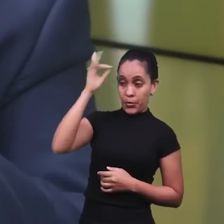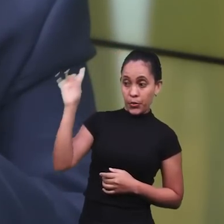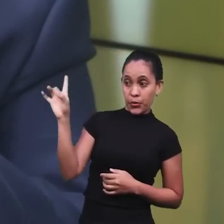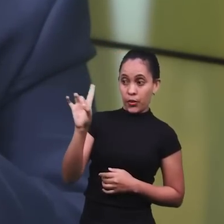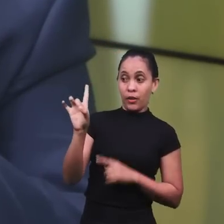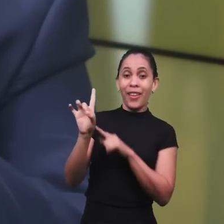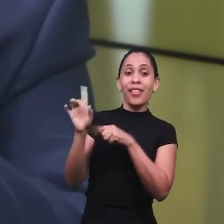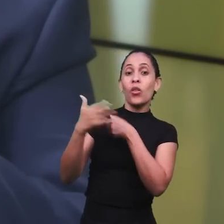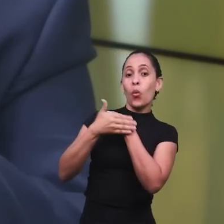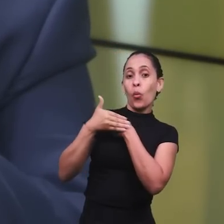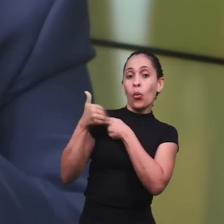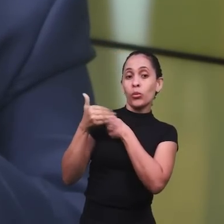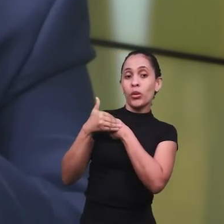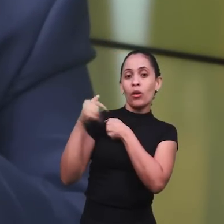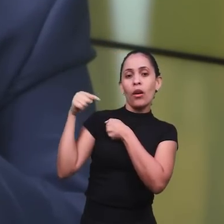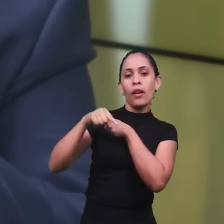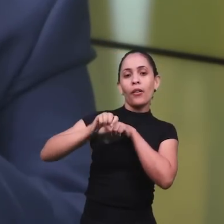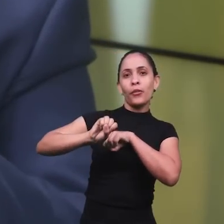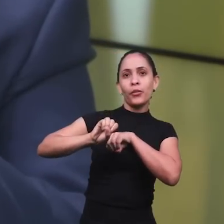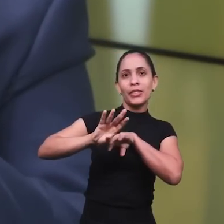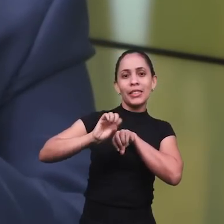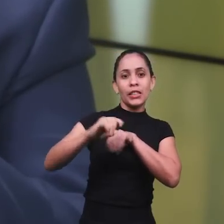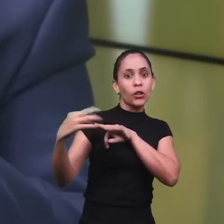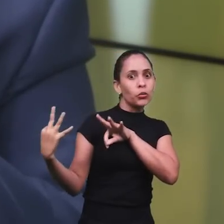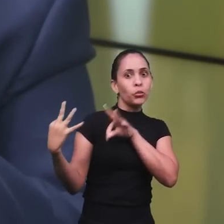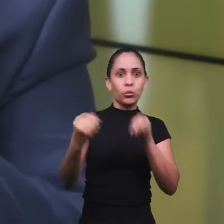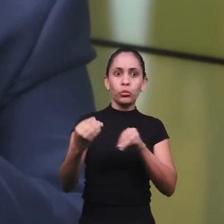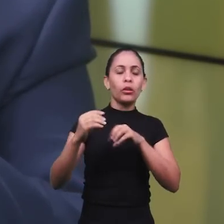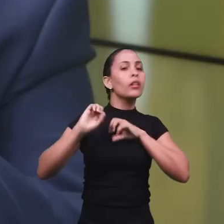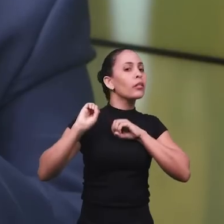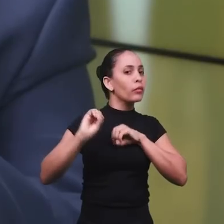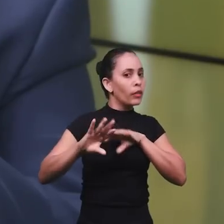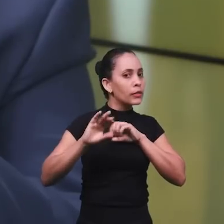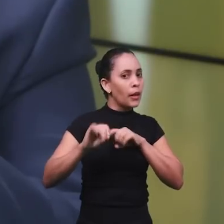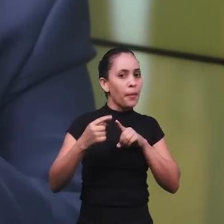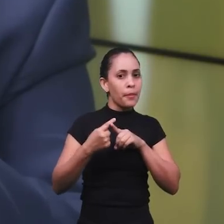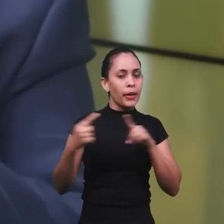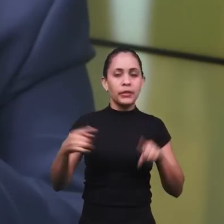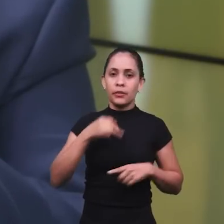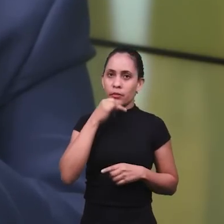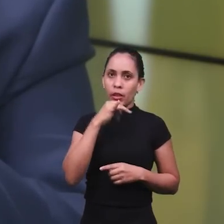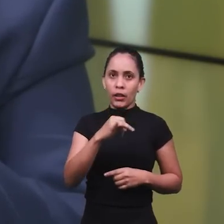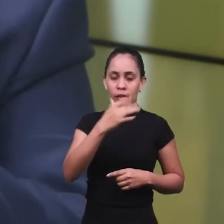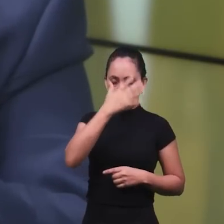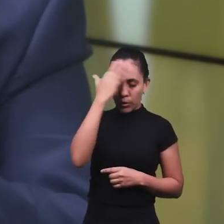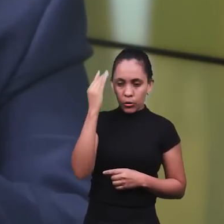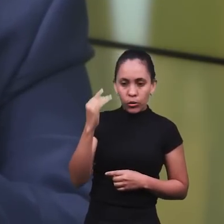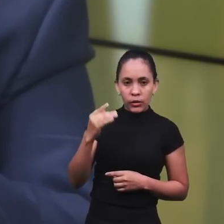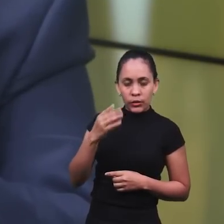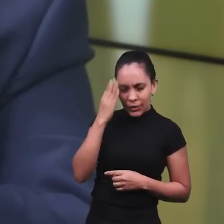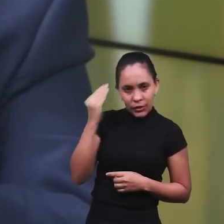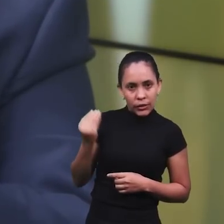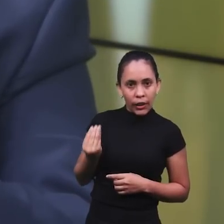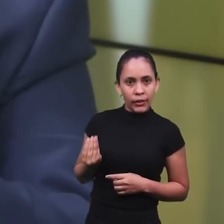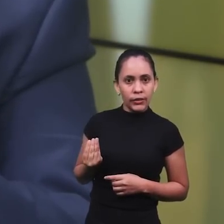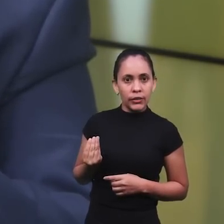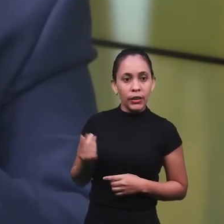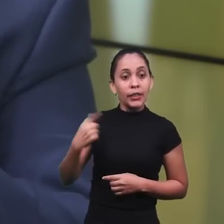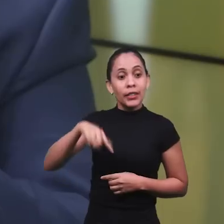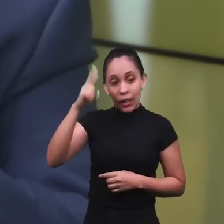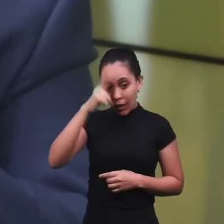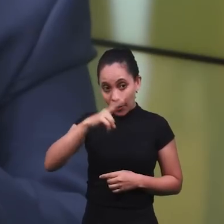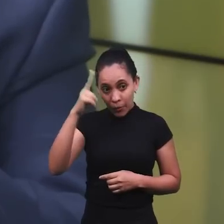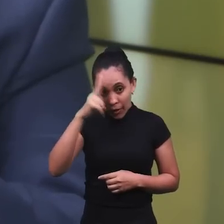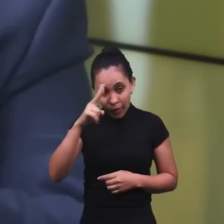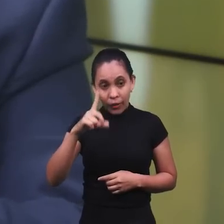Espírito Santo, o Consolador, ele vos ensinará todas as coisas. Mas aí diz algo que geralmente as pessoas se esquecem. E ele